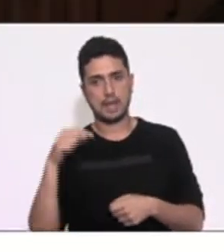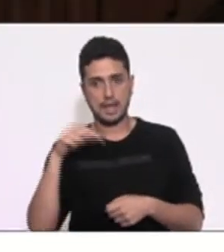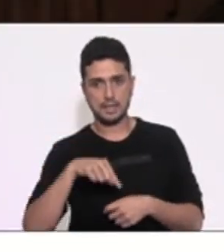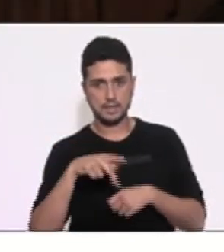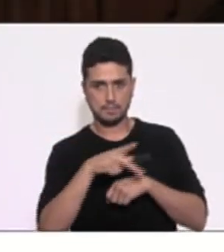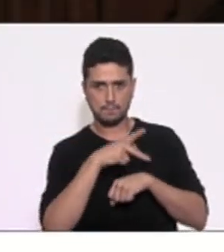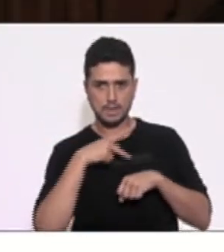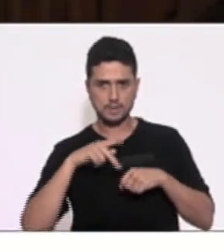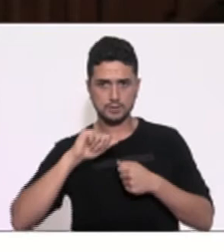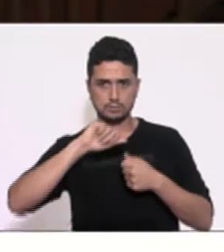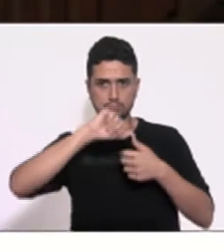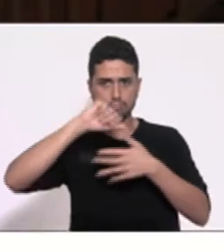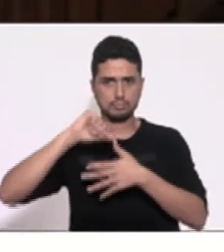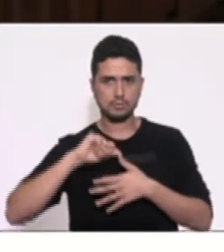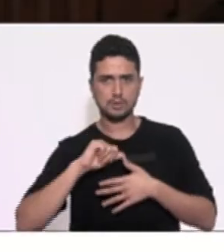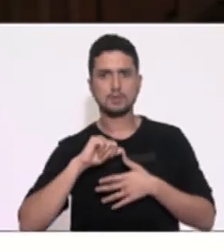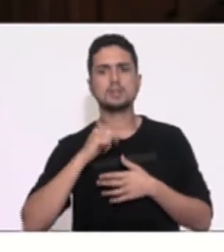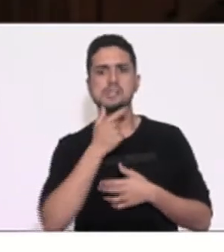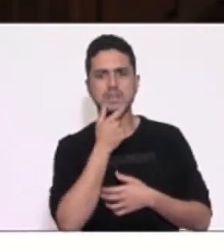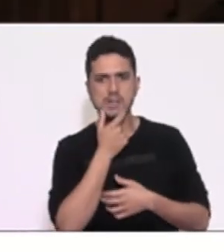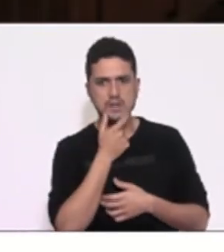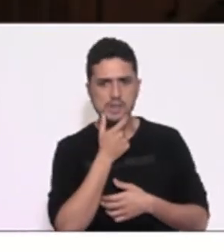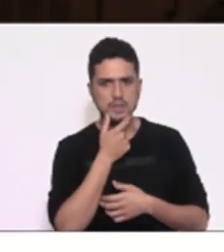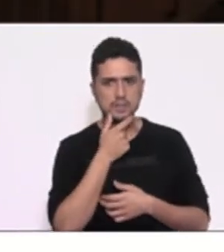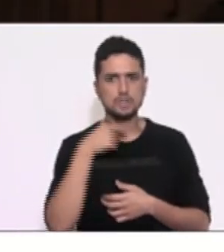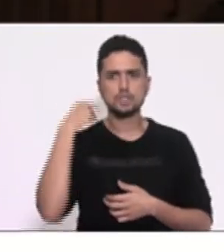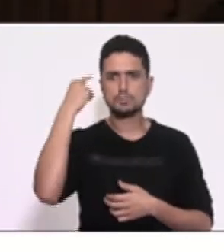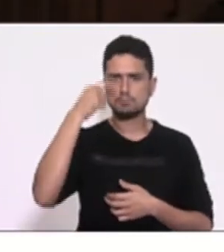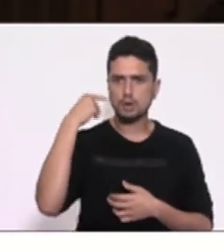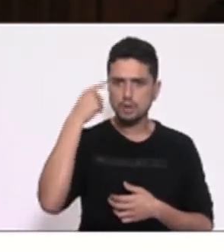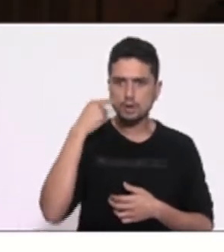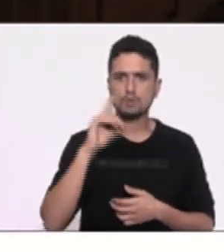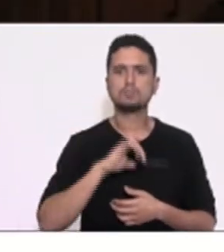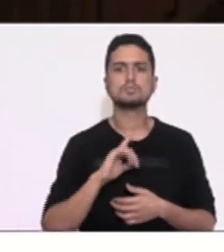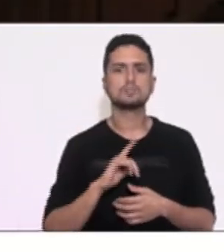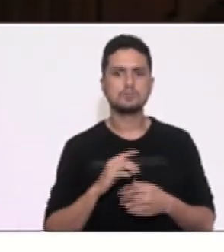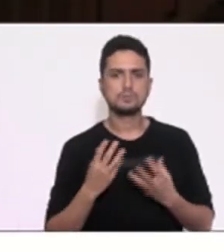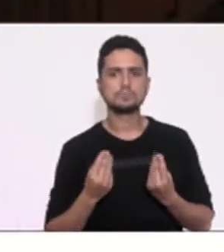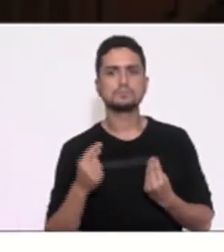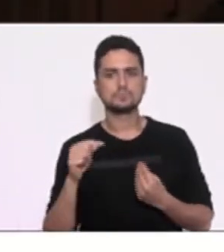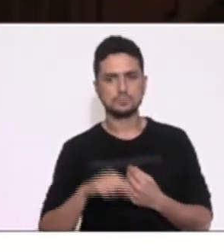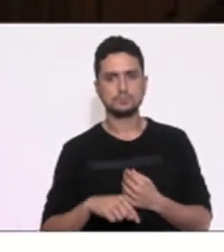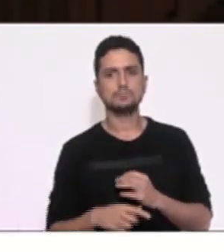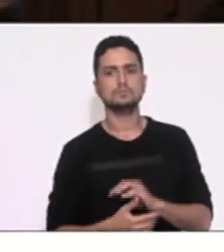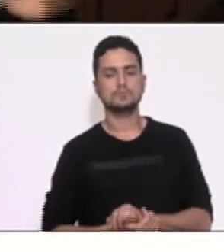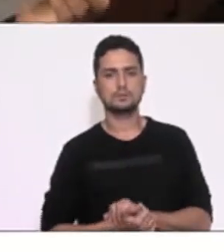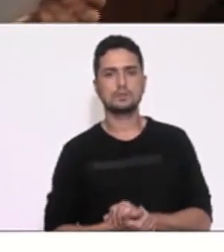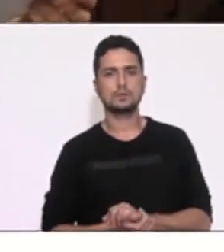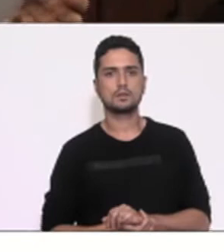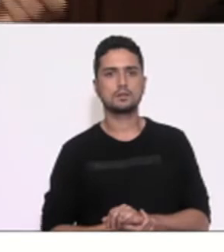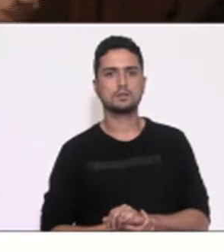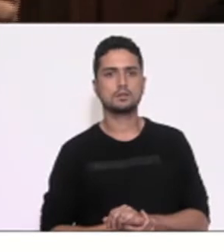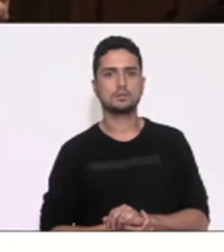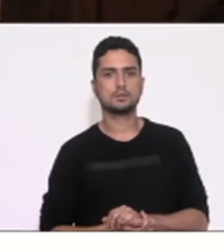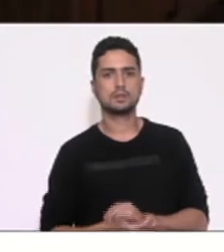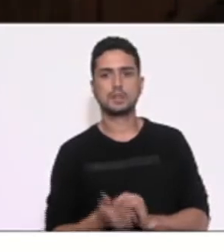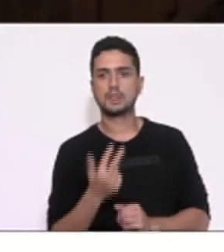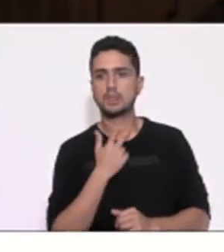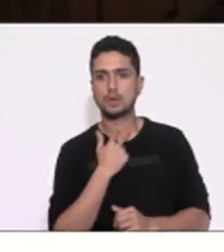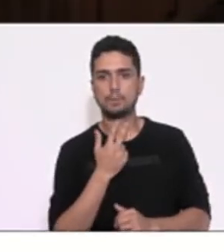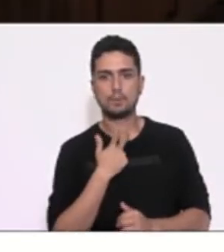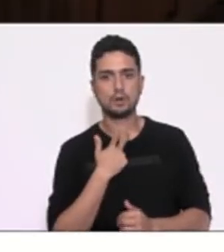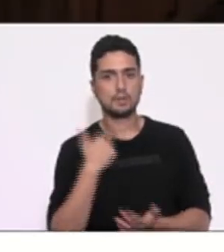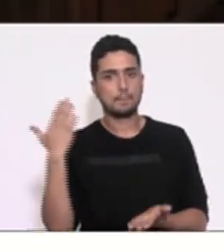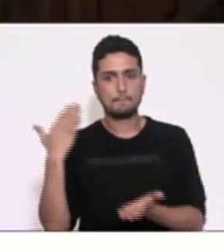um papel como país de liderança na América Latina, de integração regional. Como abrir mão do espanhol na formação da nossa